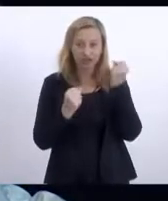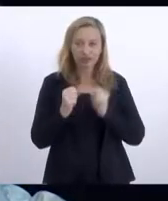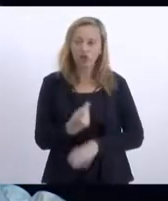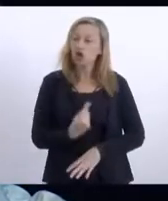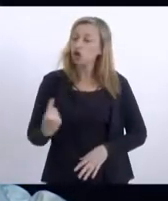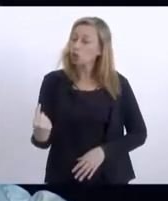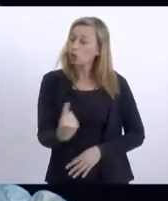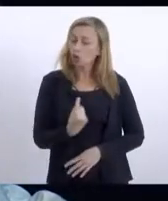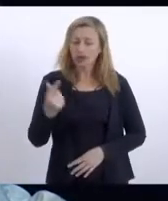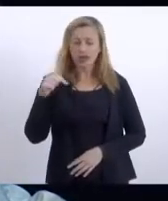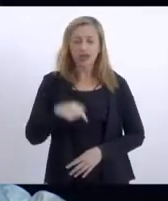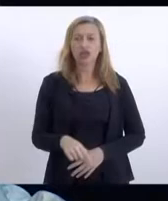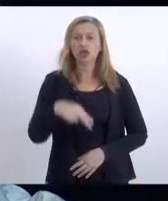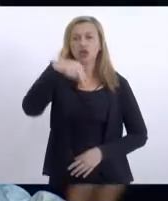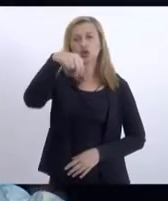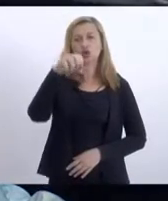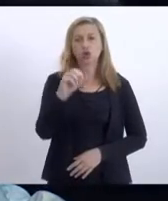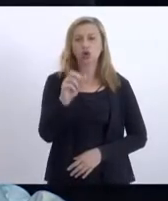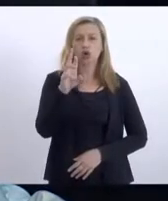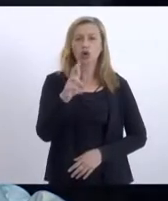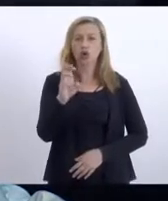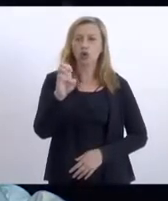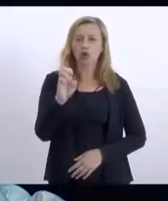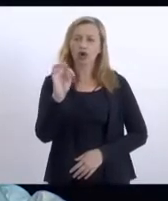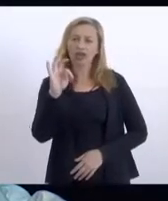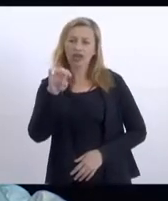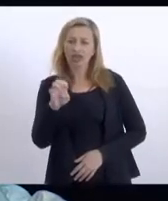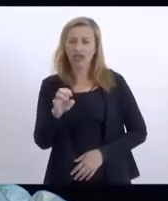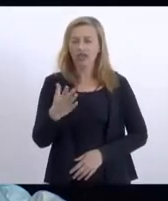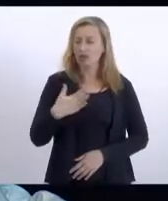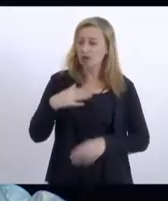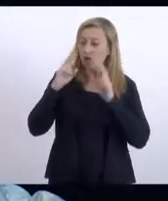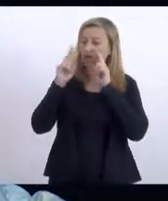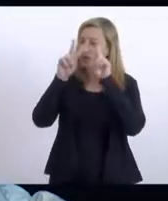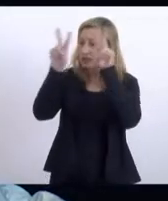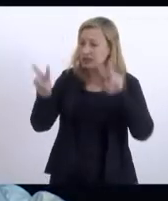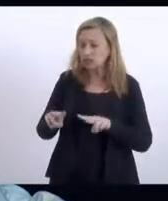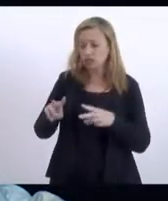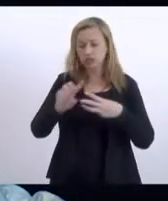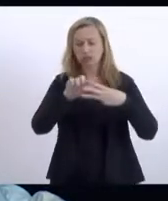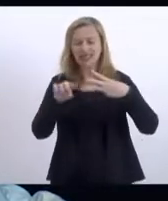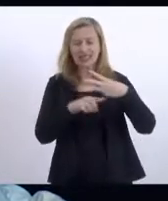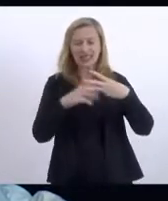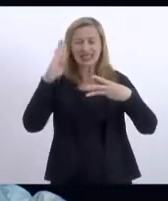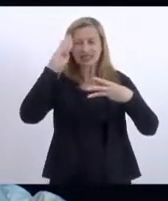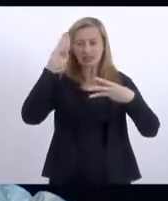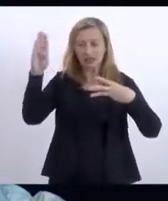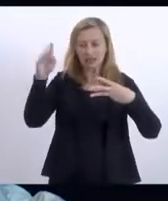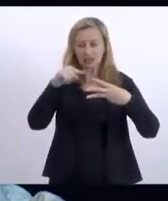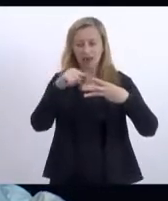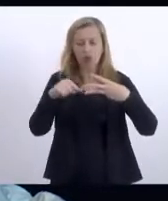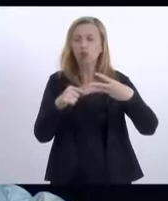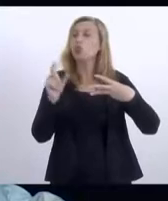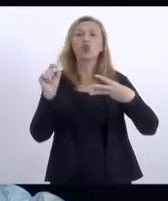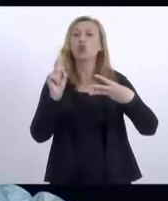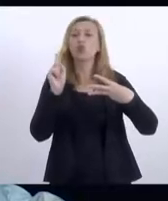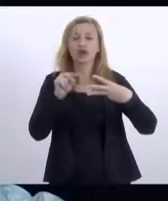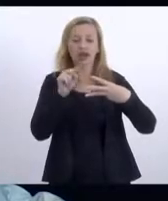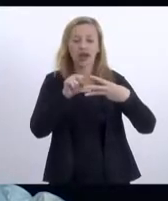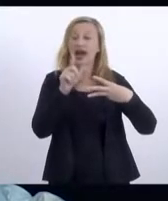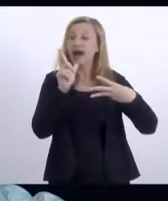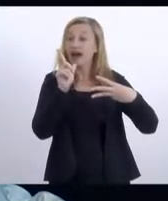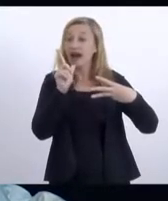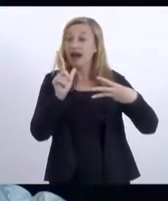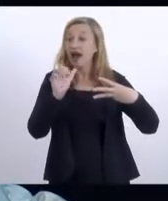Nós, aqui do Noroeste, no meu ponto de vista, nós temos três vocações, que é o quê? É a